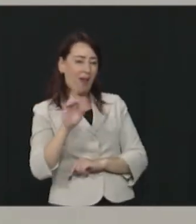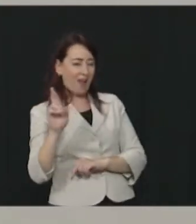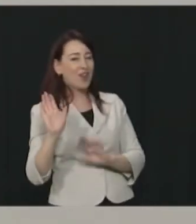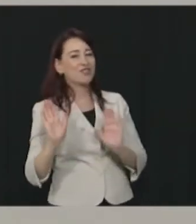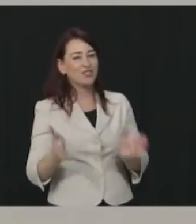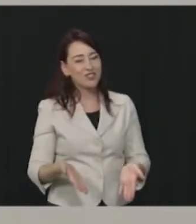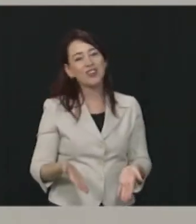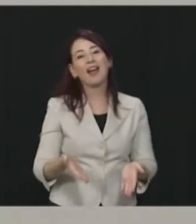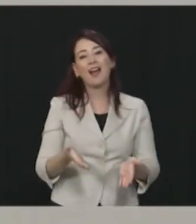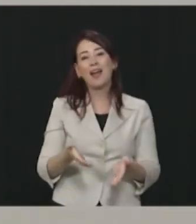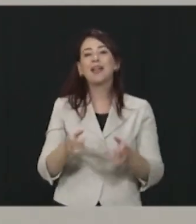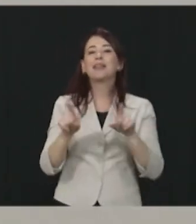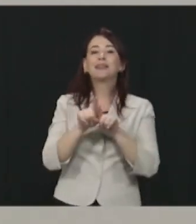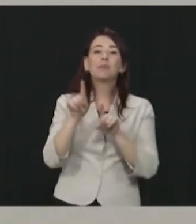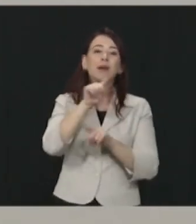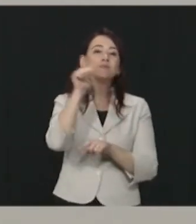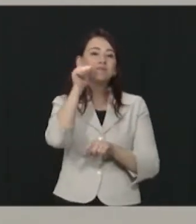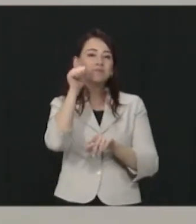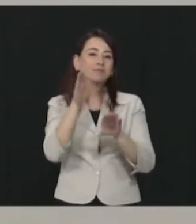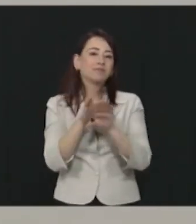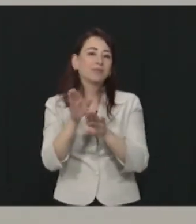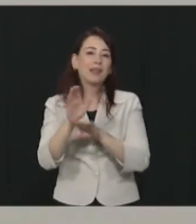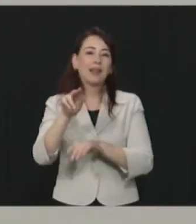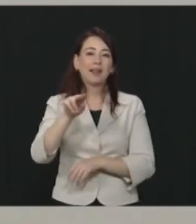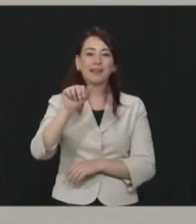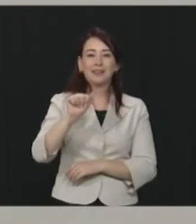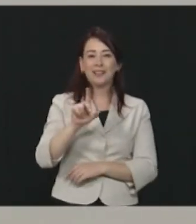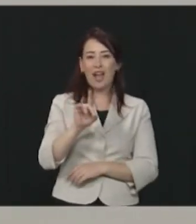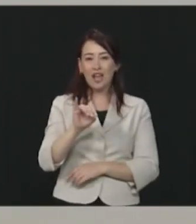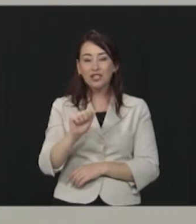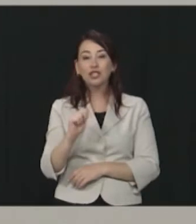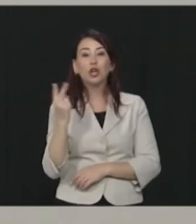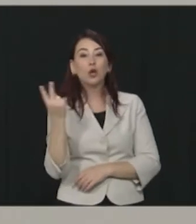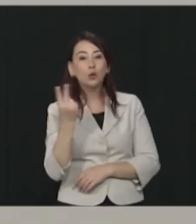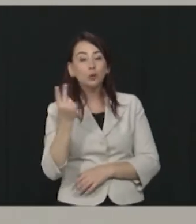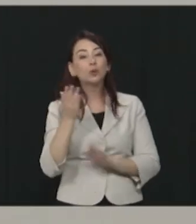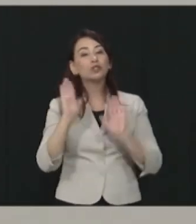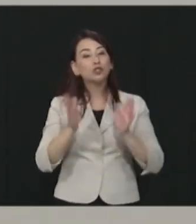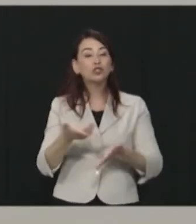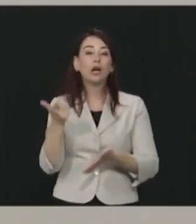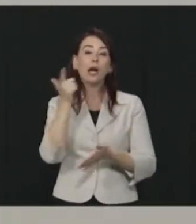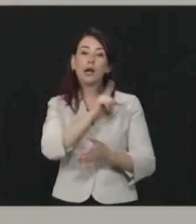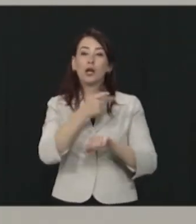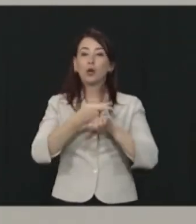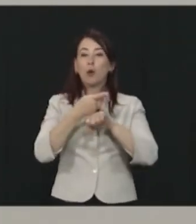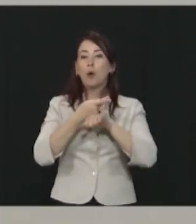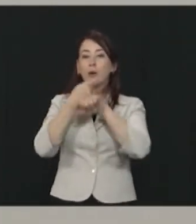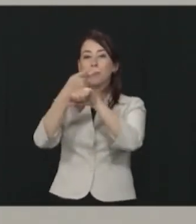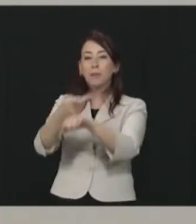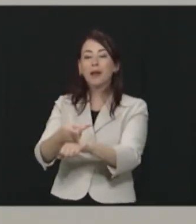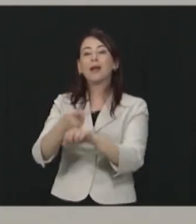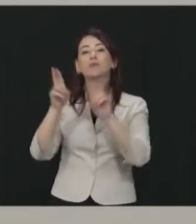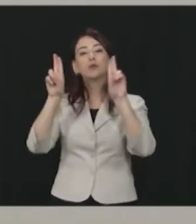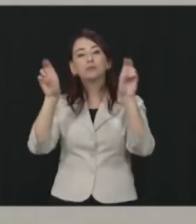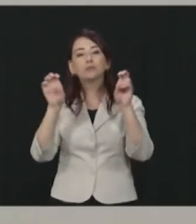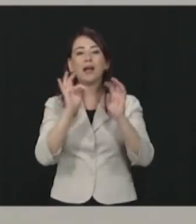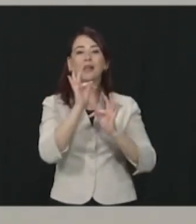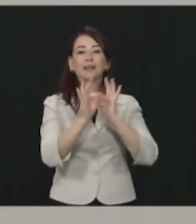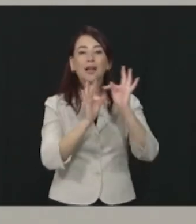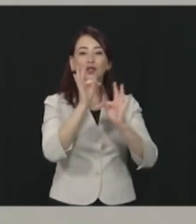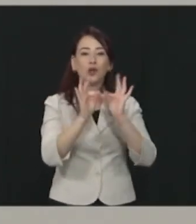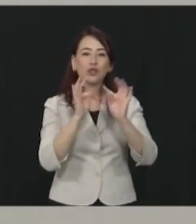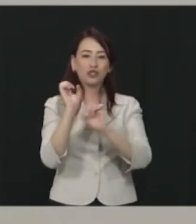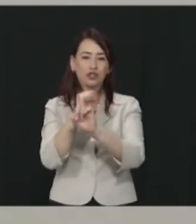e ao lado da orientadora dela, a Nádia, elas ganharam já, gente, um prêmio de tecnologia social do Banco